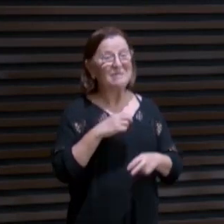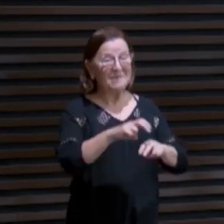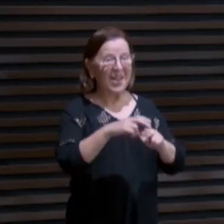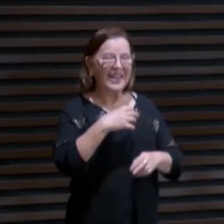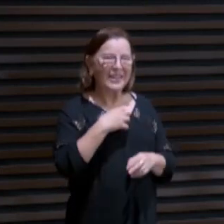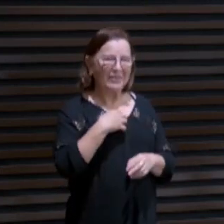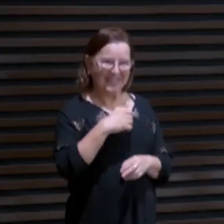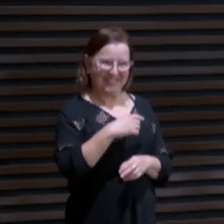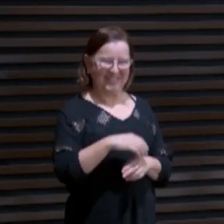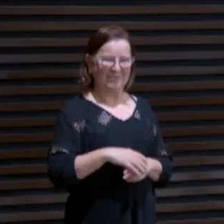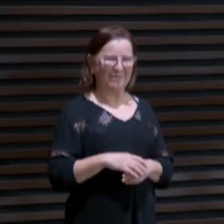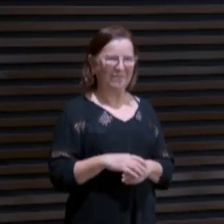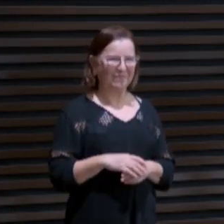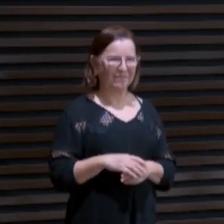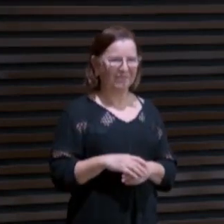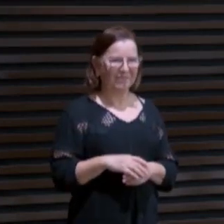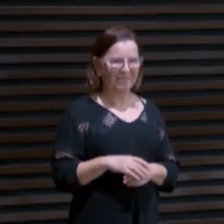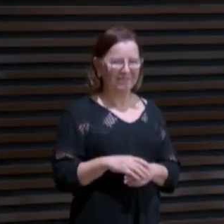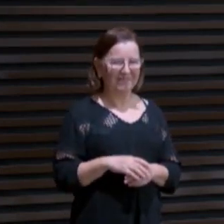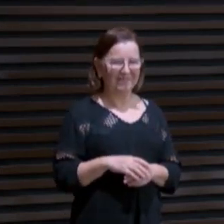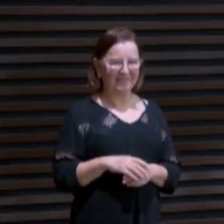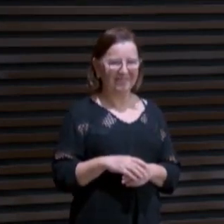é nosso